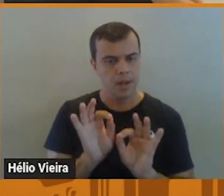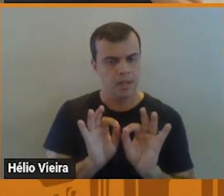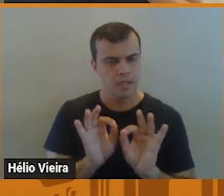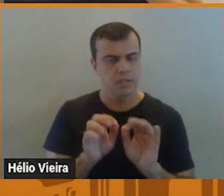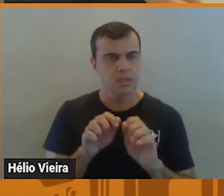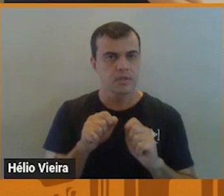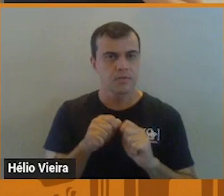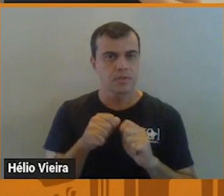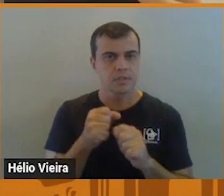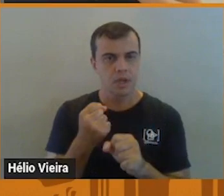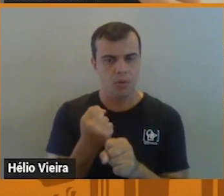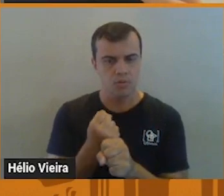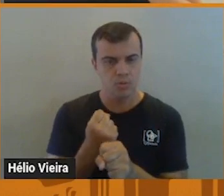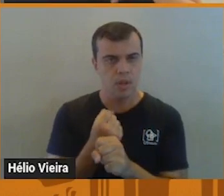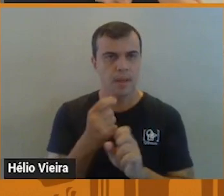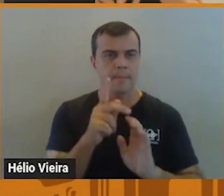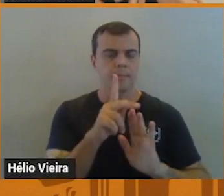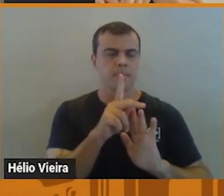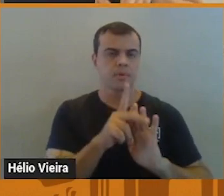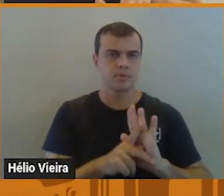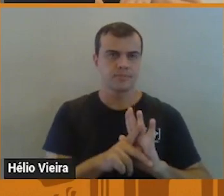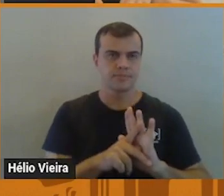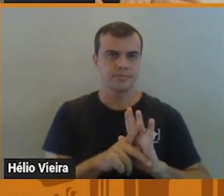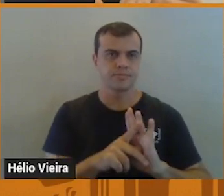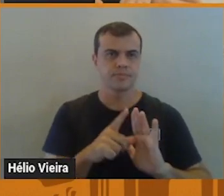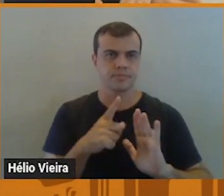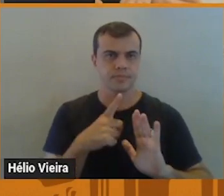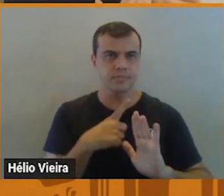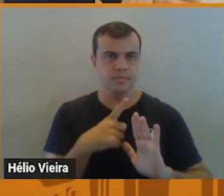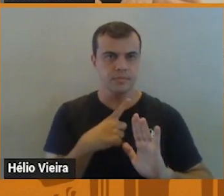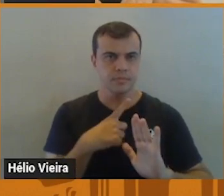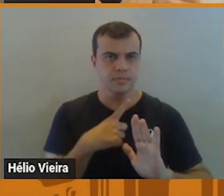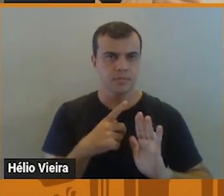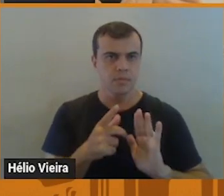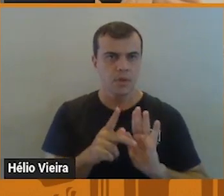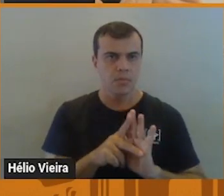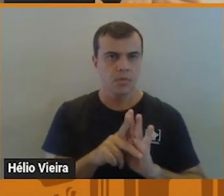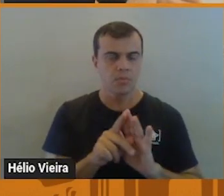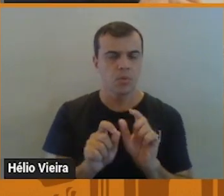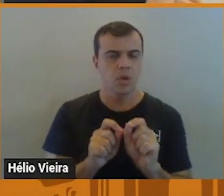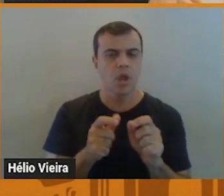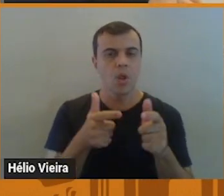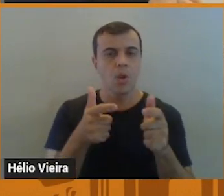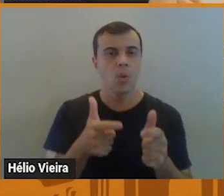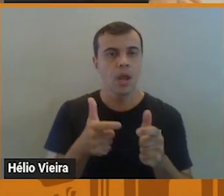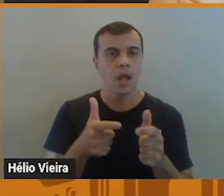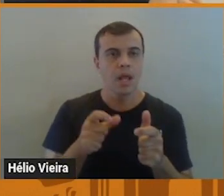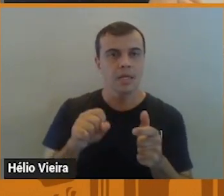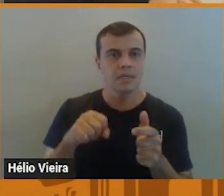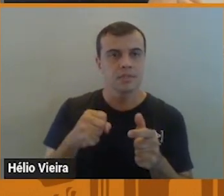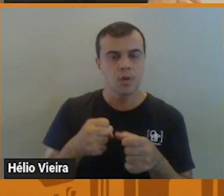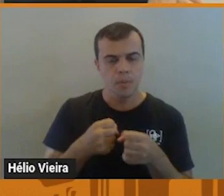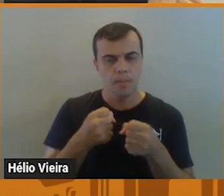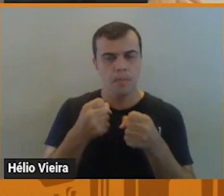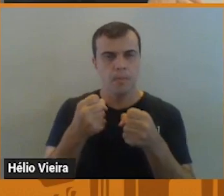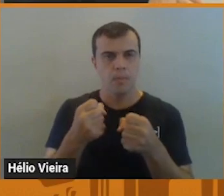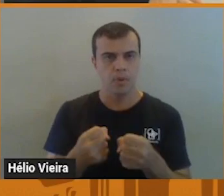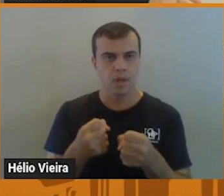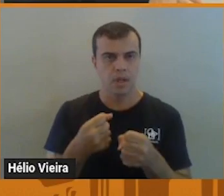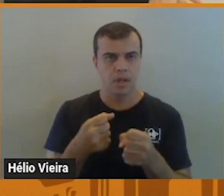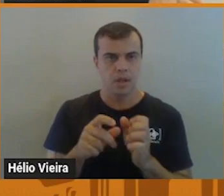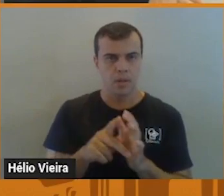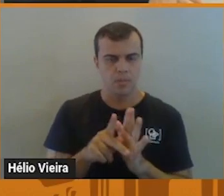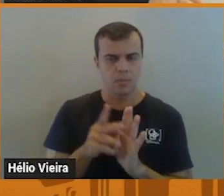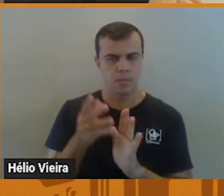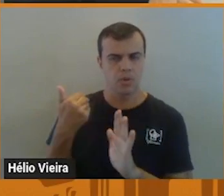foi construída, projetada para ser uma consolidação do poder republicano, que era muito